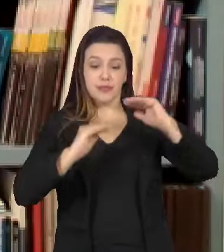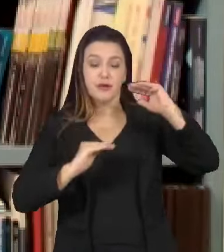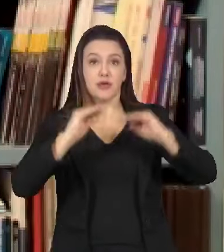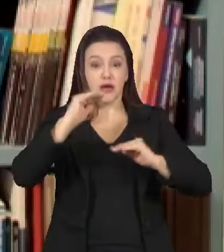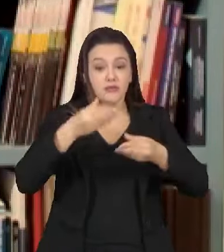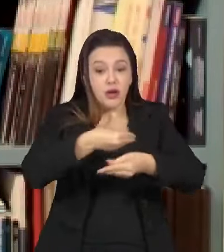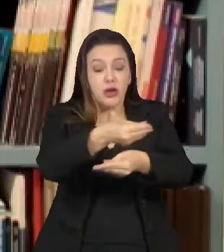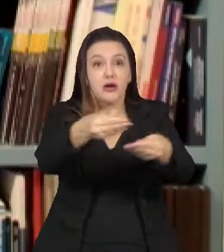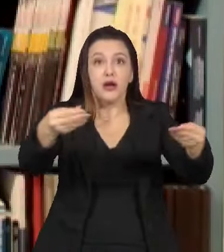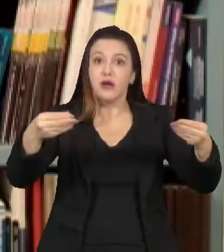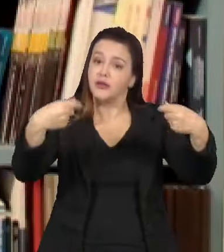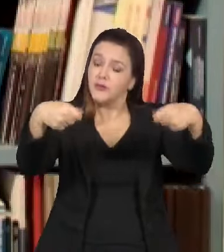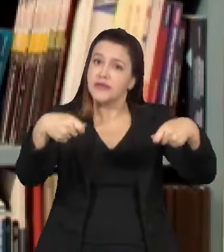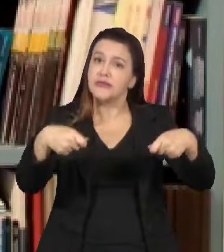quem de fato precisa dela